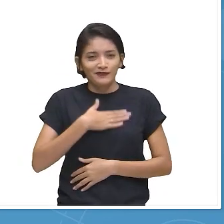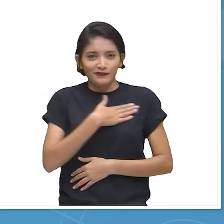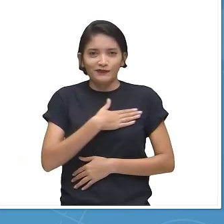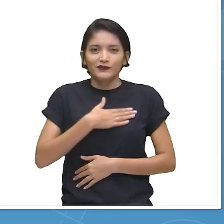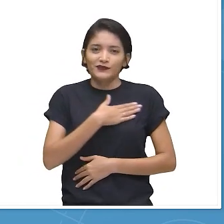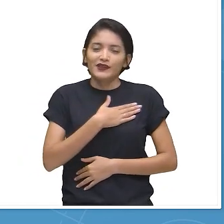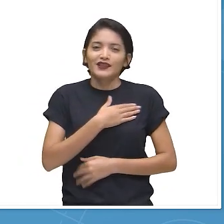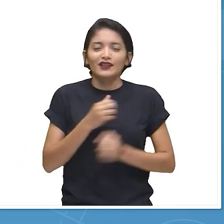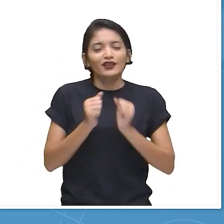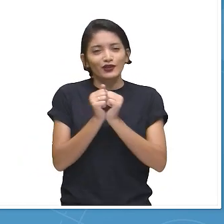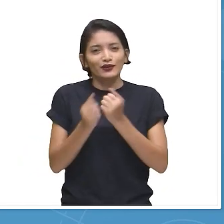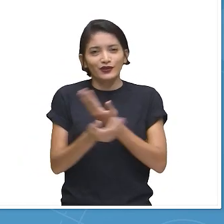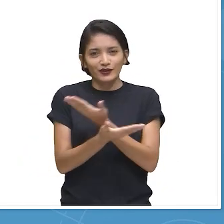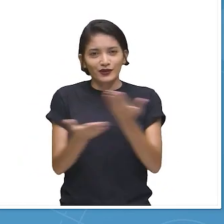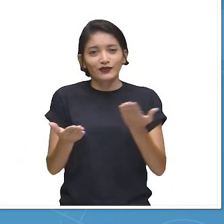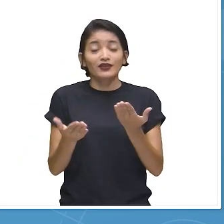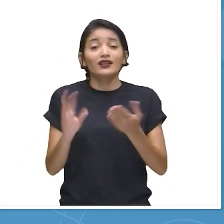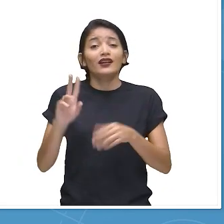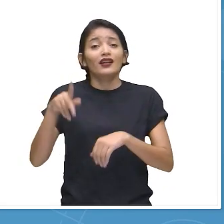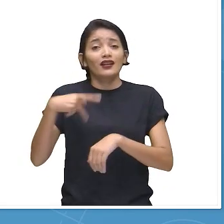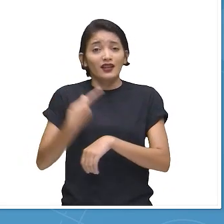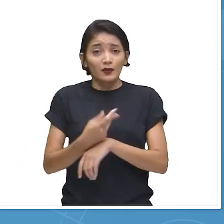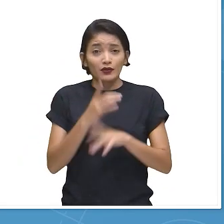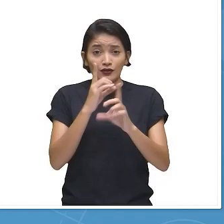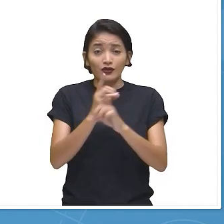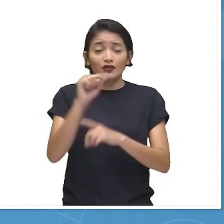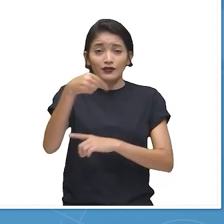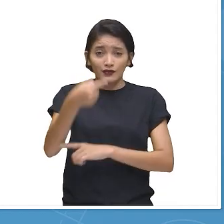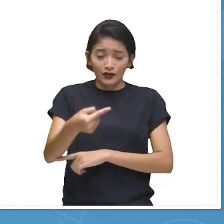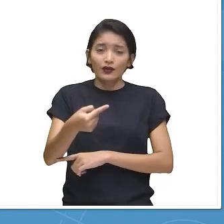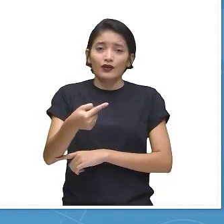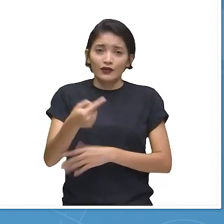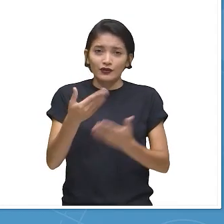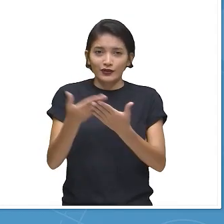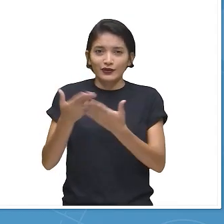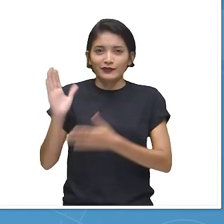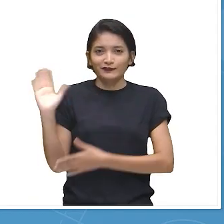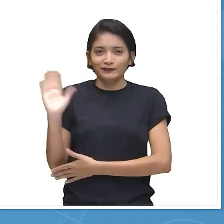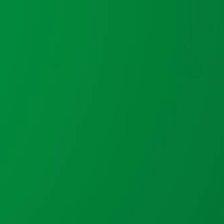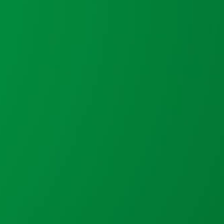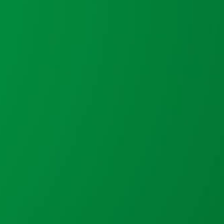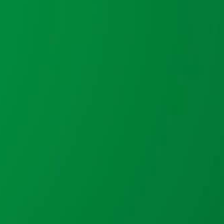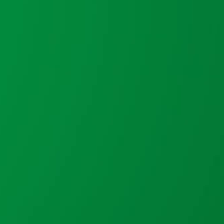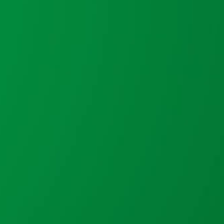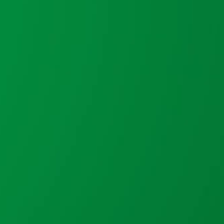estar aqui com vocês. Nos encontramos na nossa próxima aula. Tchau, tchau.